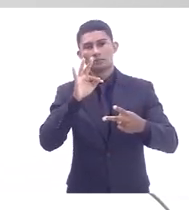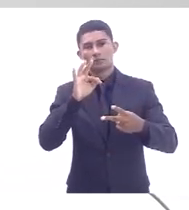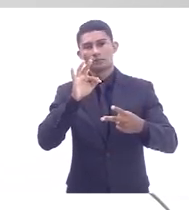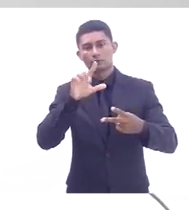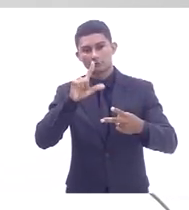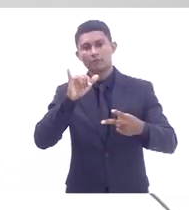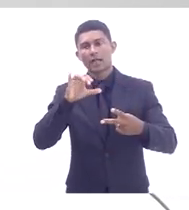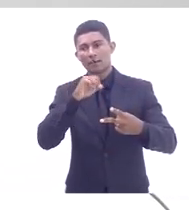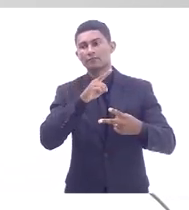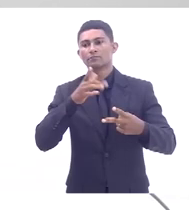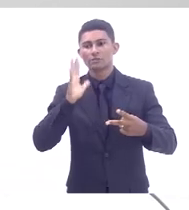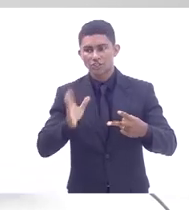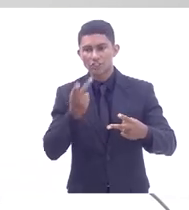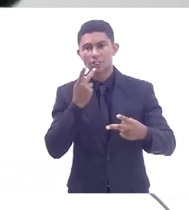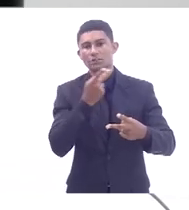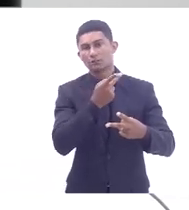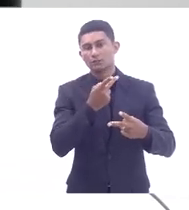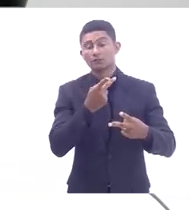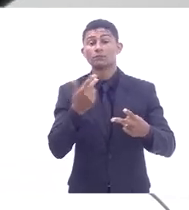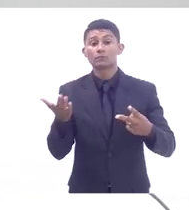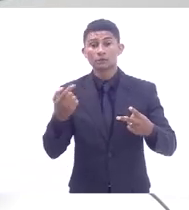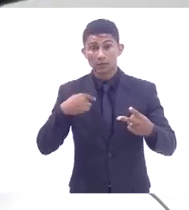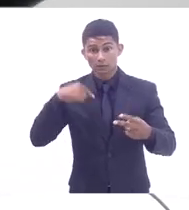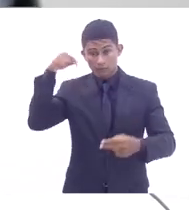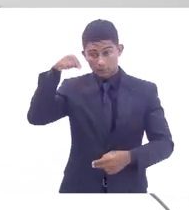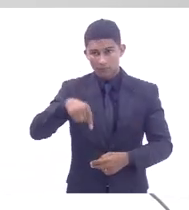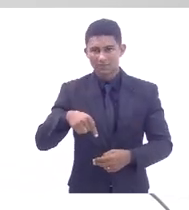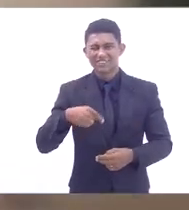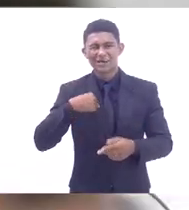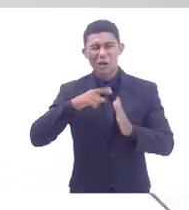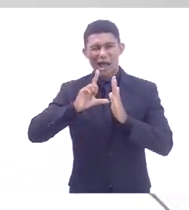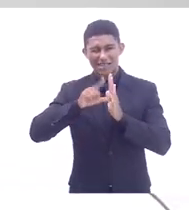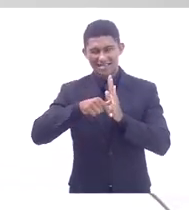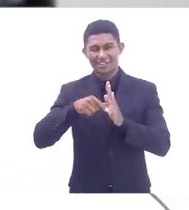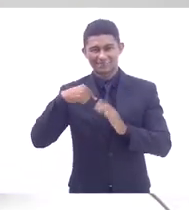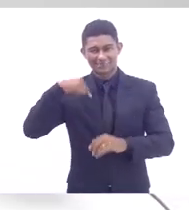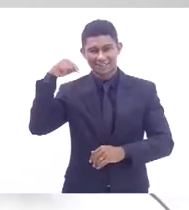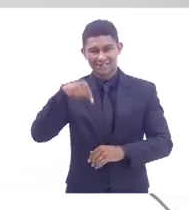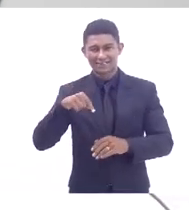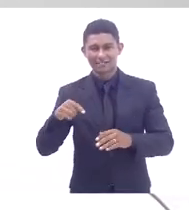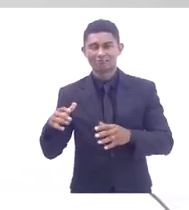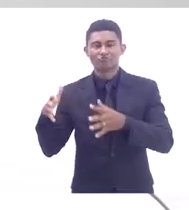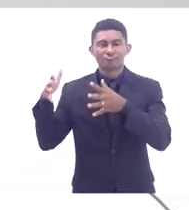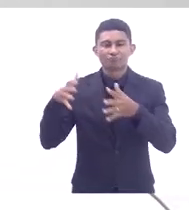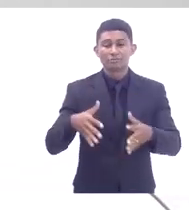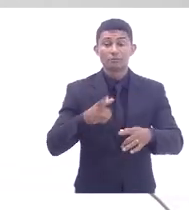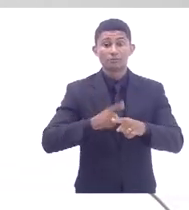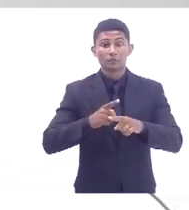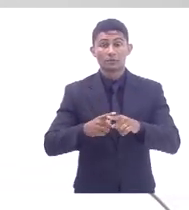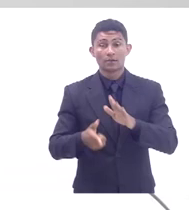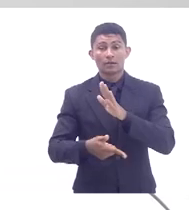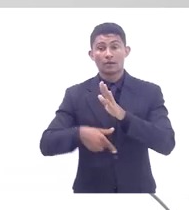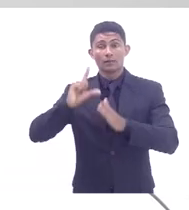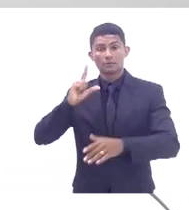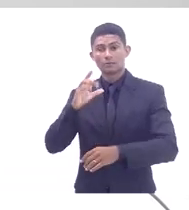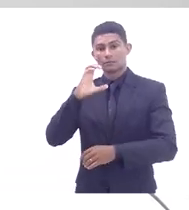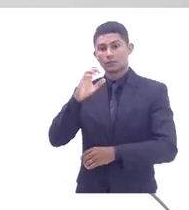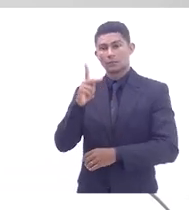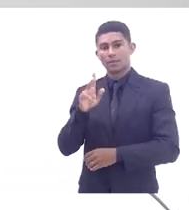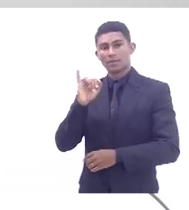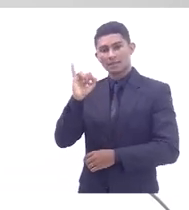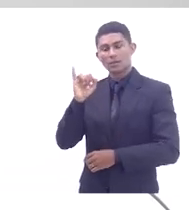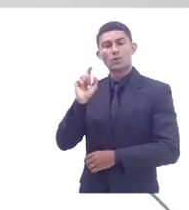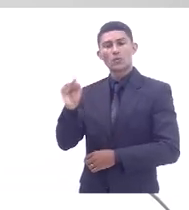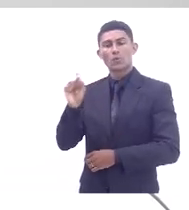quero que apenas repisar estou vindo aqui até na trazer um pouquinho para chegar nessa audiência Estou vindo aqui da CPI da dívida pública